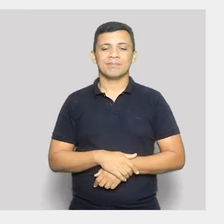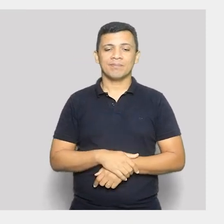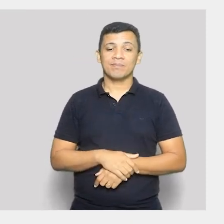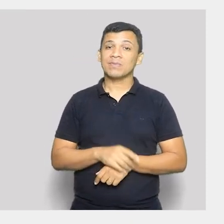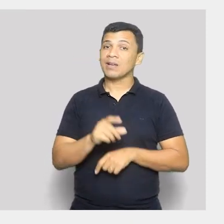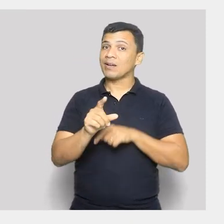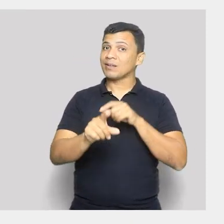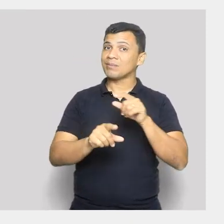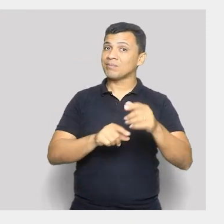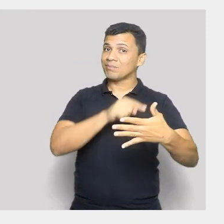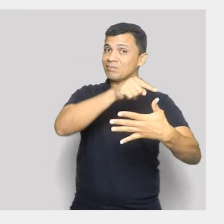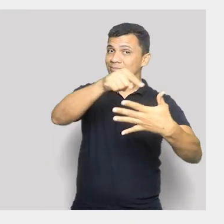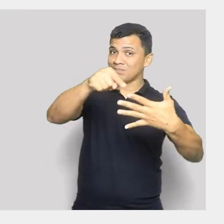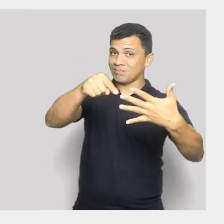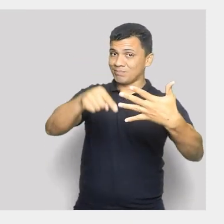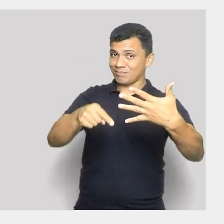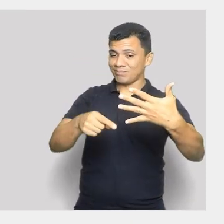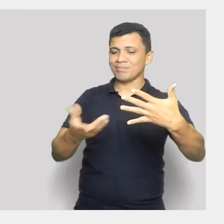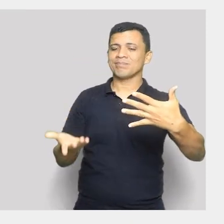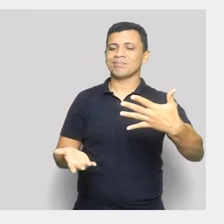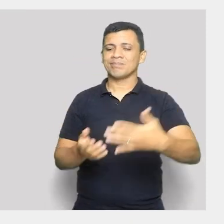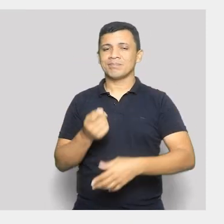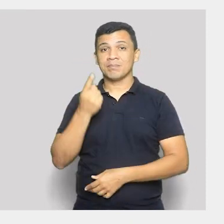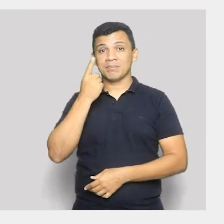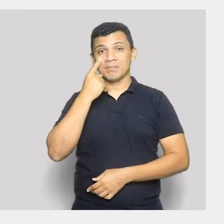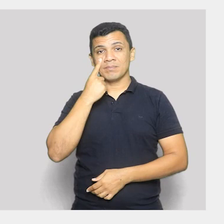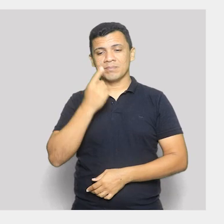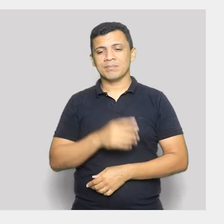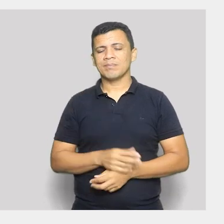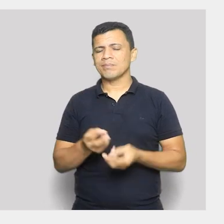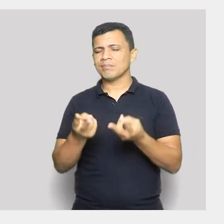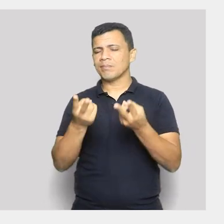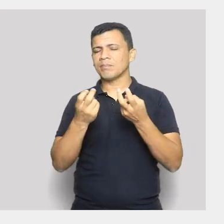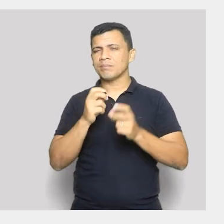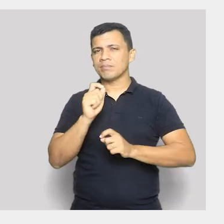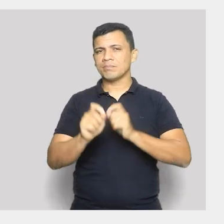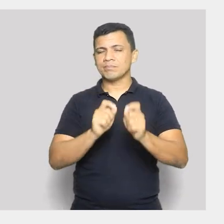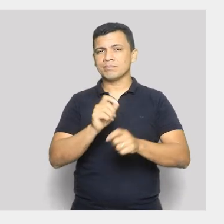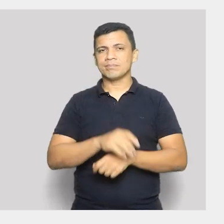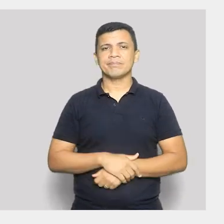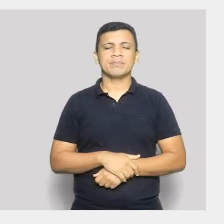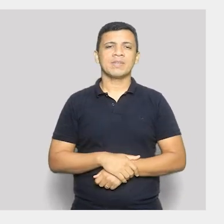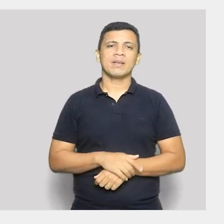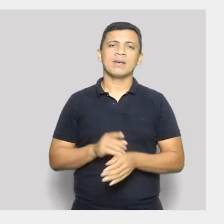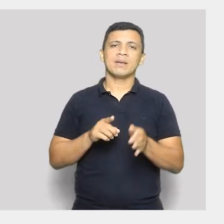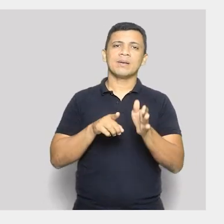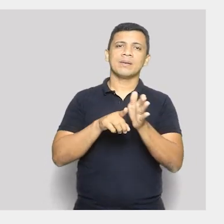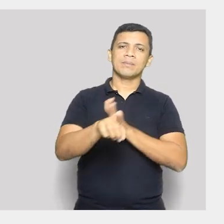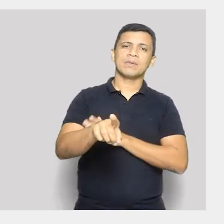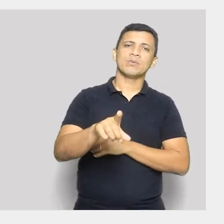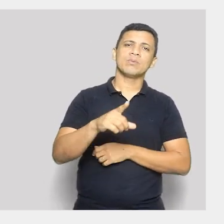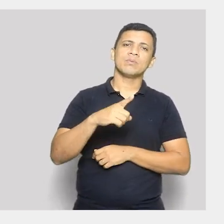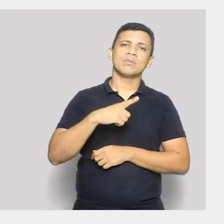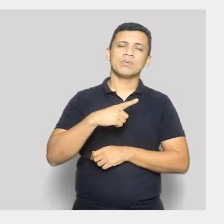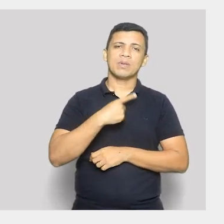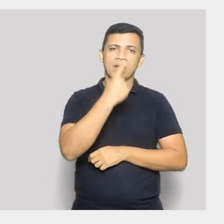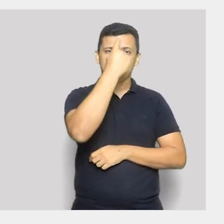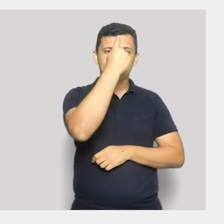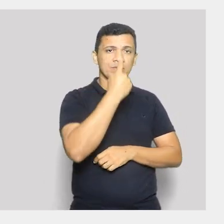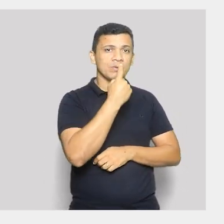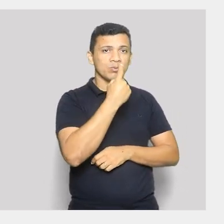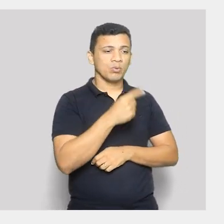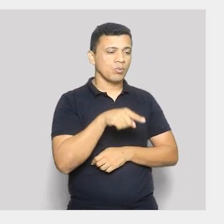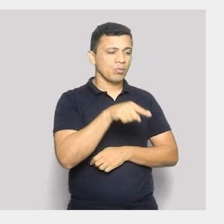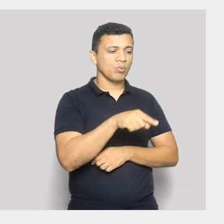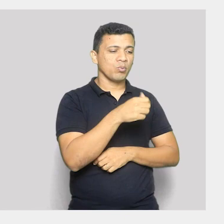as opções, né, turma? Então vamos lá, vamos perceber a seguinte coisa. Ele falou na questão que aí você tem na figura um